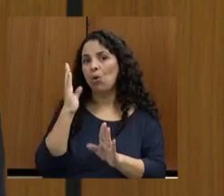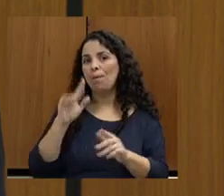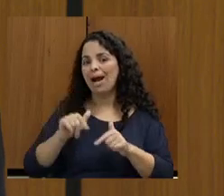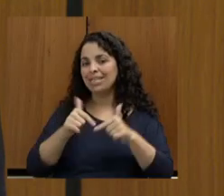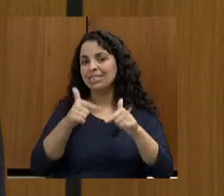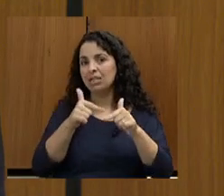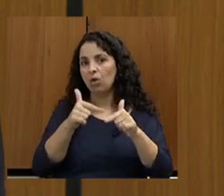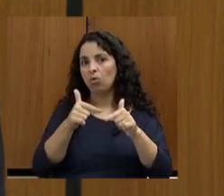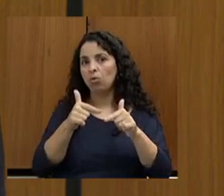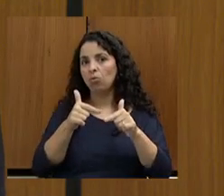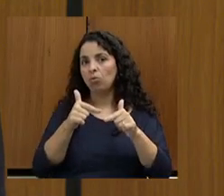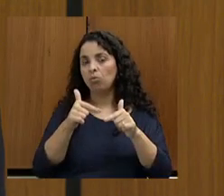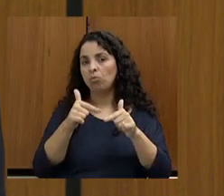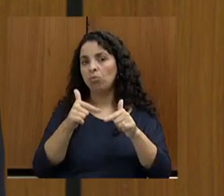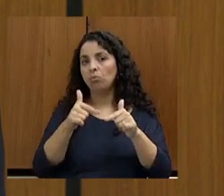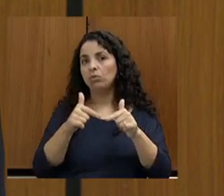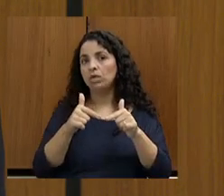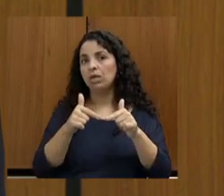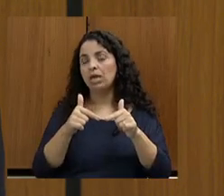compreende